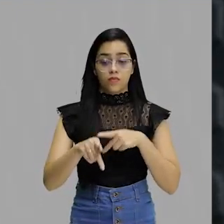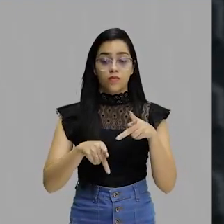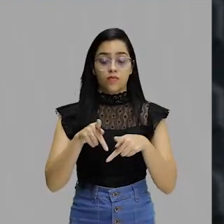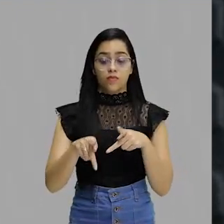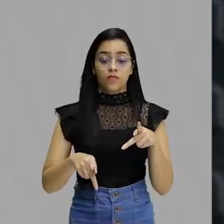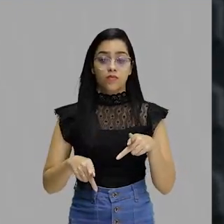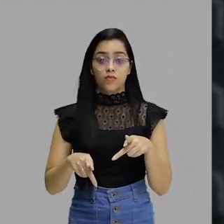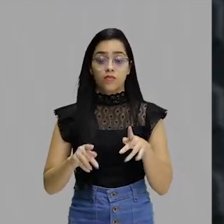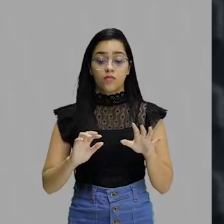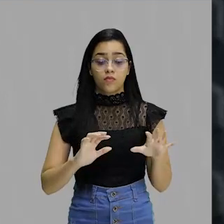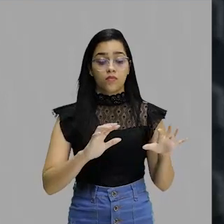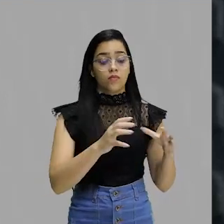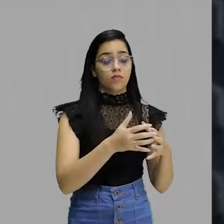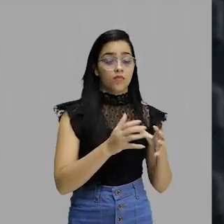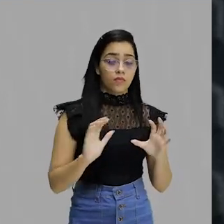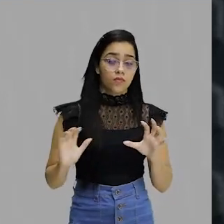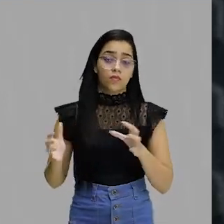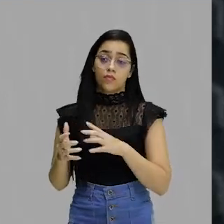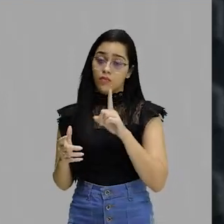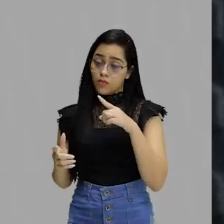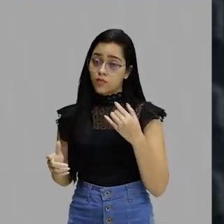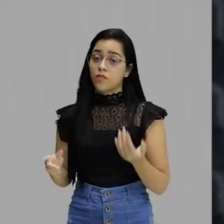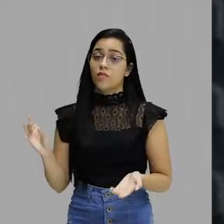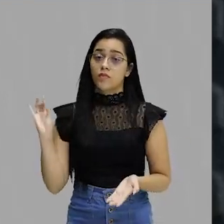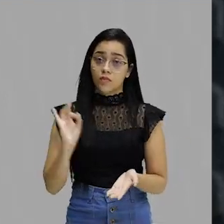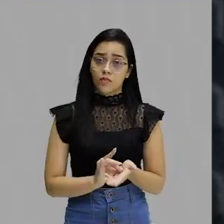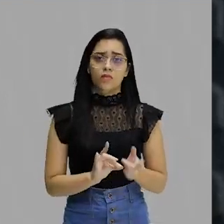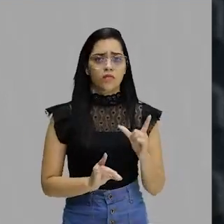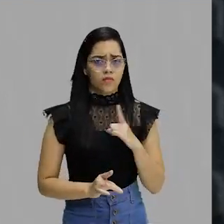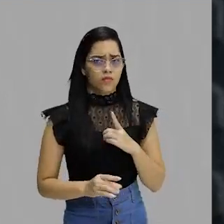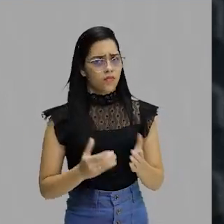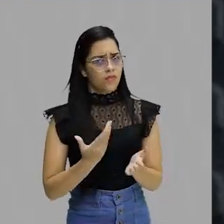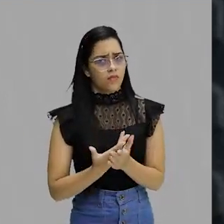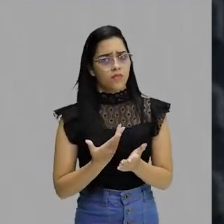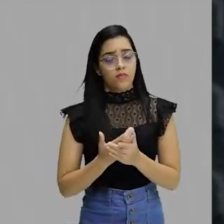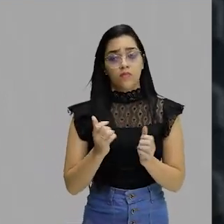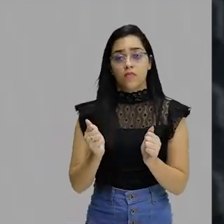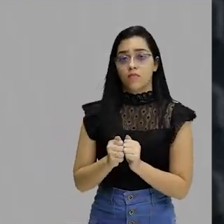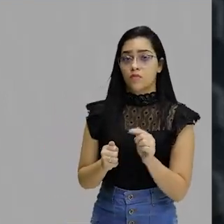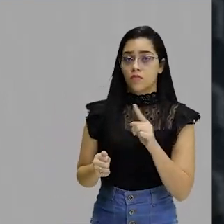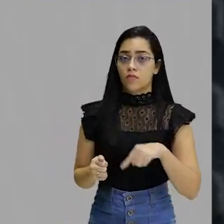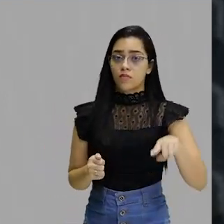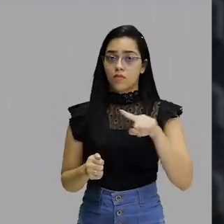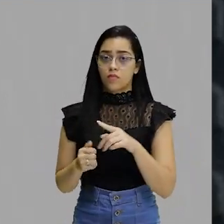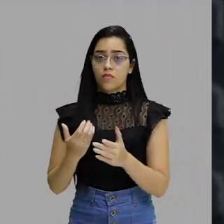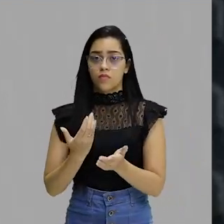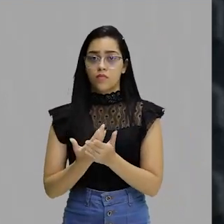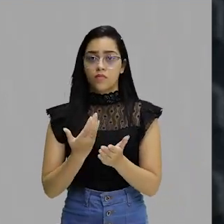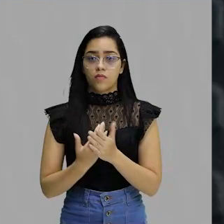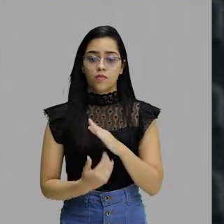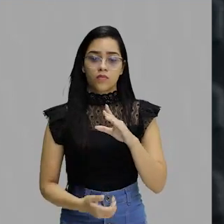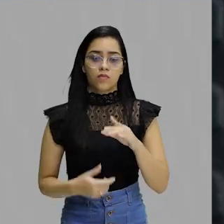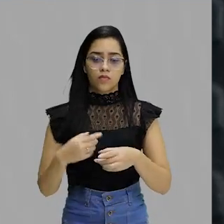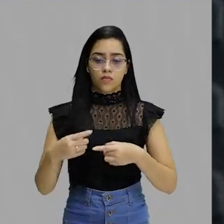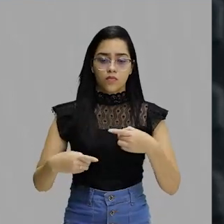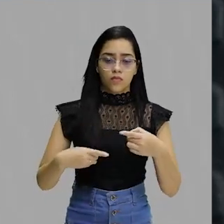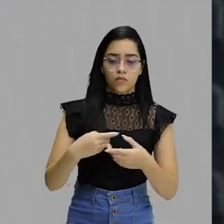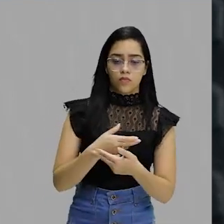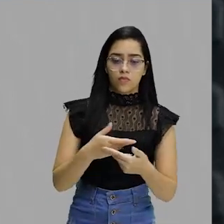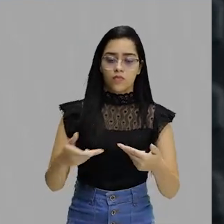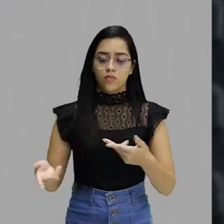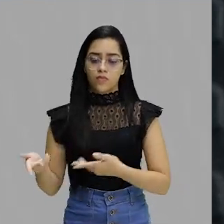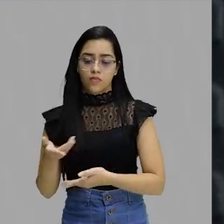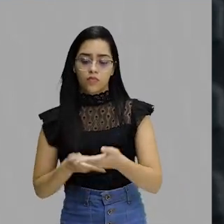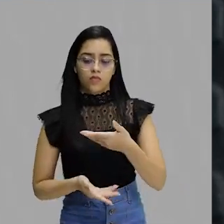das presas. Realmente, eu já tive uma aula com vocês, onde eu estudei sobre dinâmica de